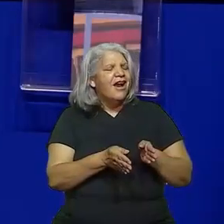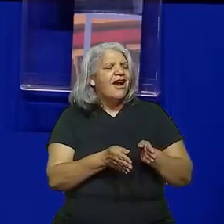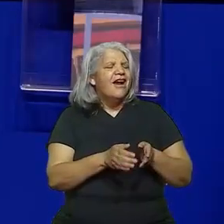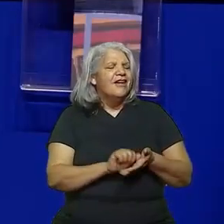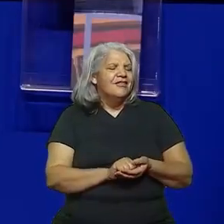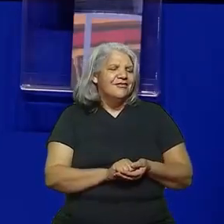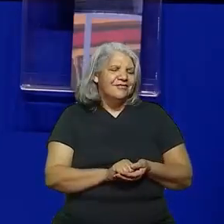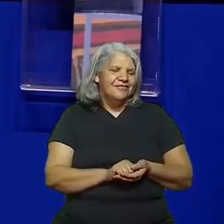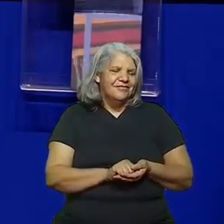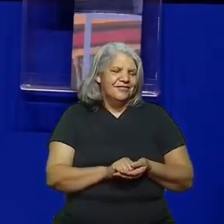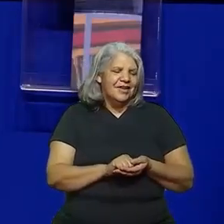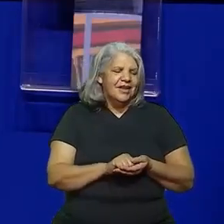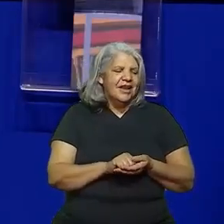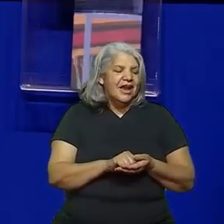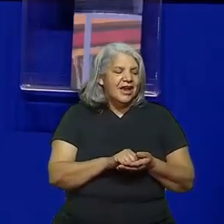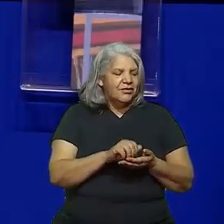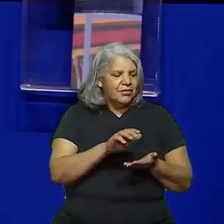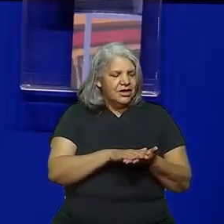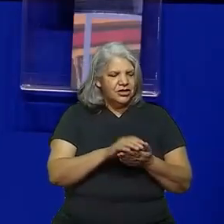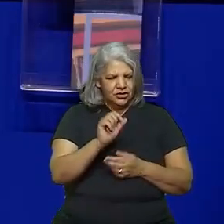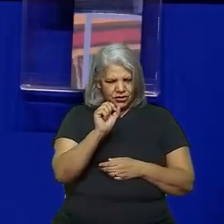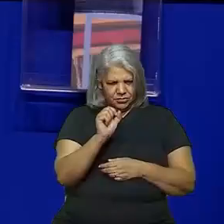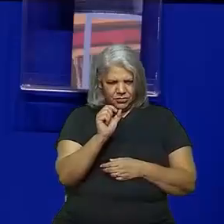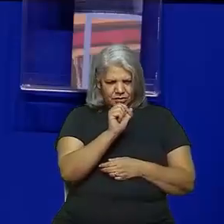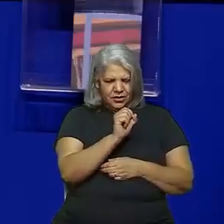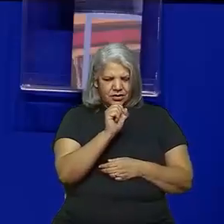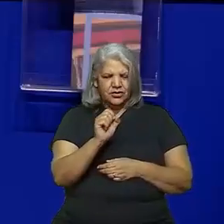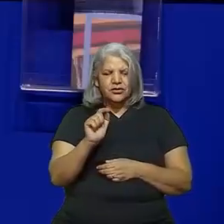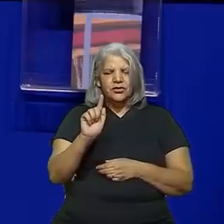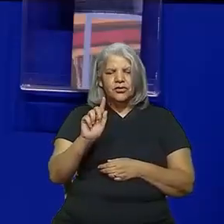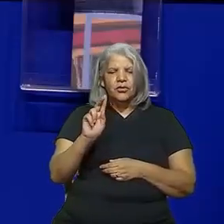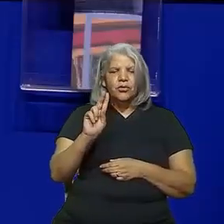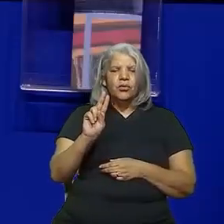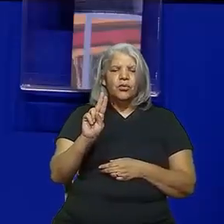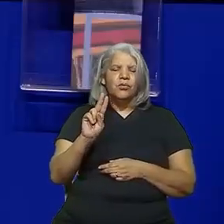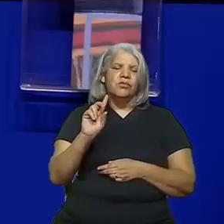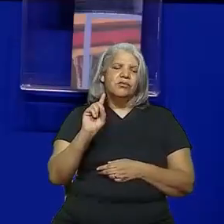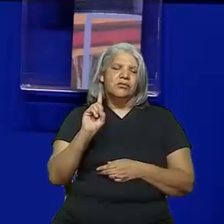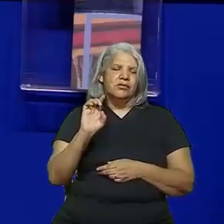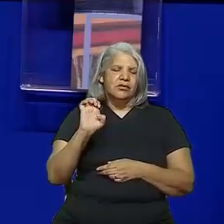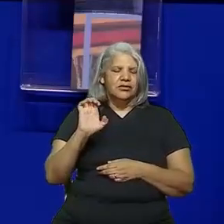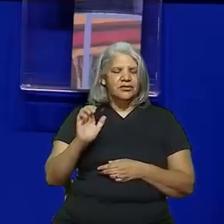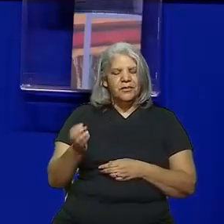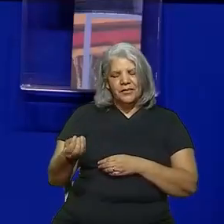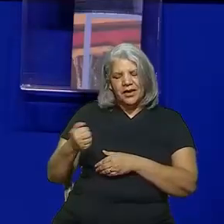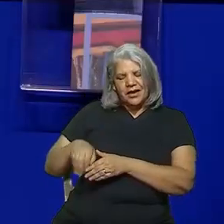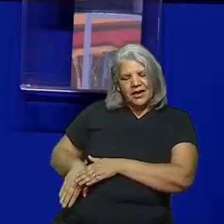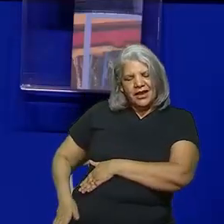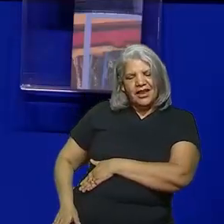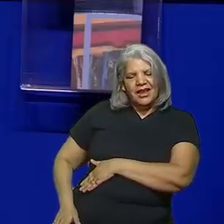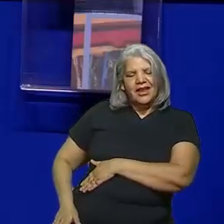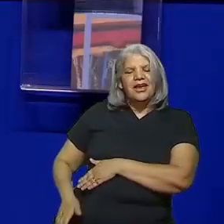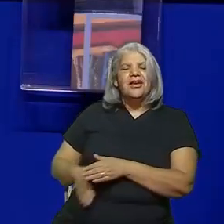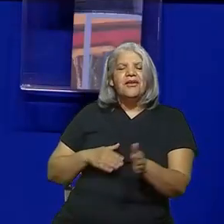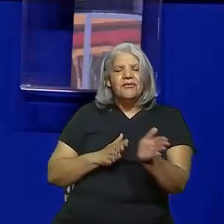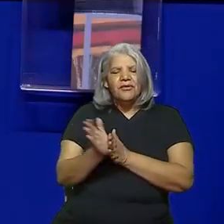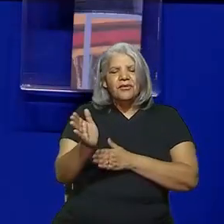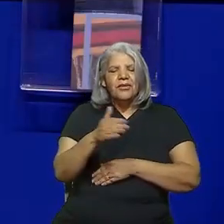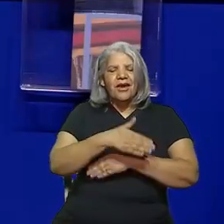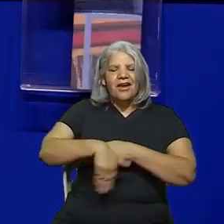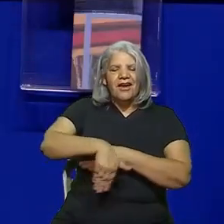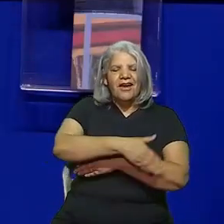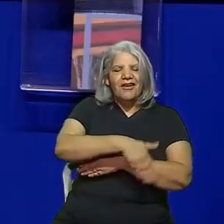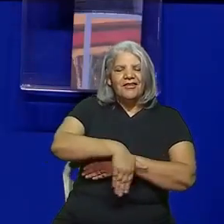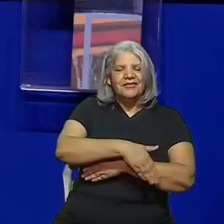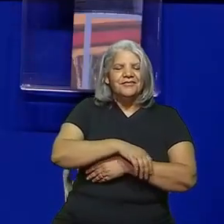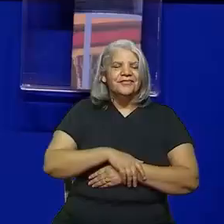uma caixinha de bolinhas de gude. Claro, peguei 3, enfiei no bolso, fui para a rua. Aí coloquei a caixinha